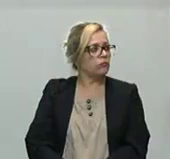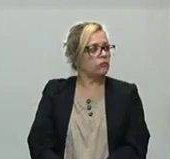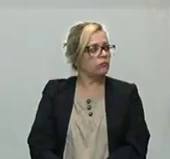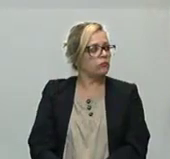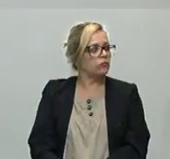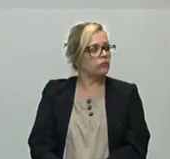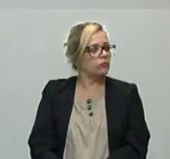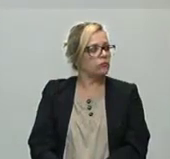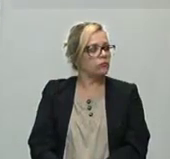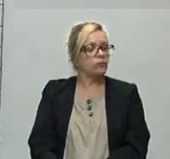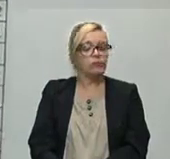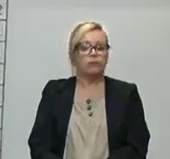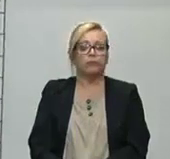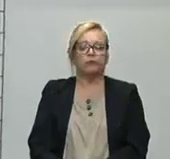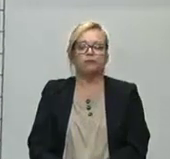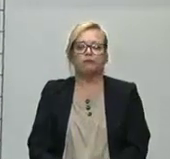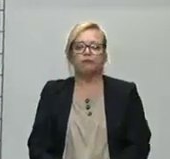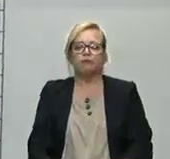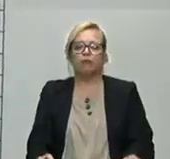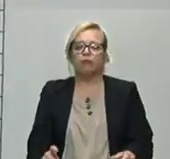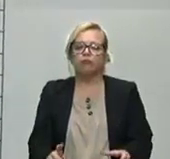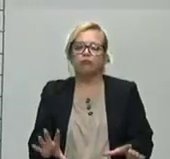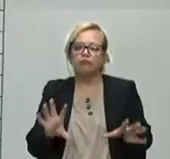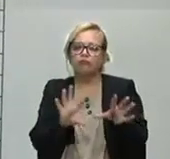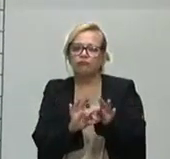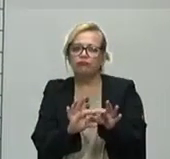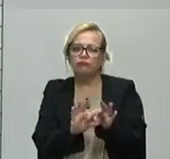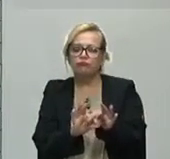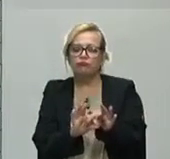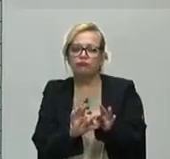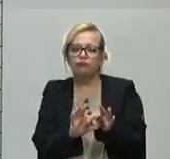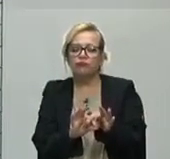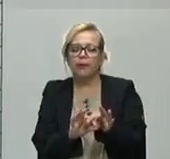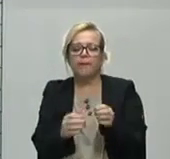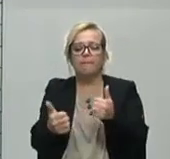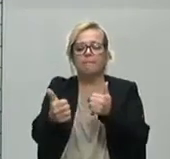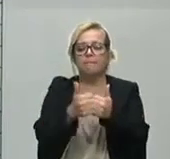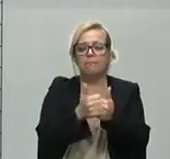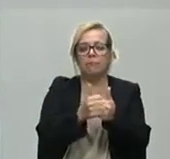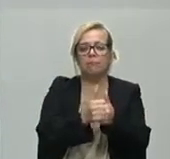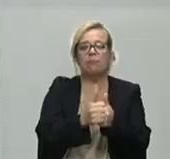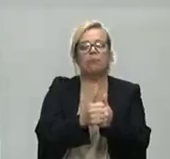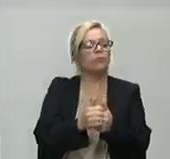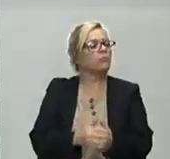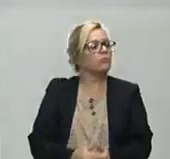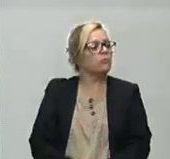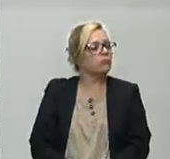E aí eu preciso fazer o cruzamento dessa linha, da linha que tem o 18,